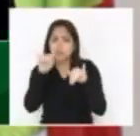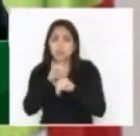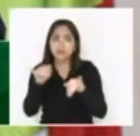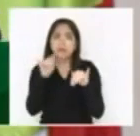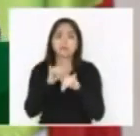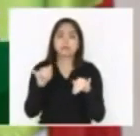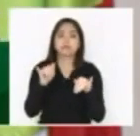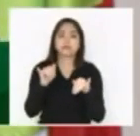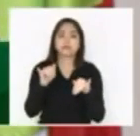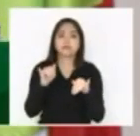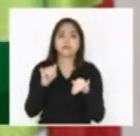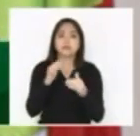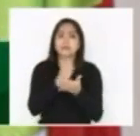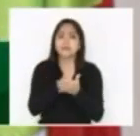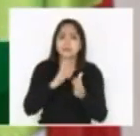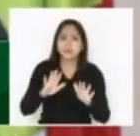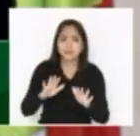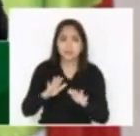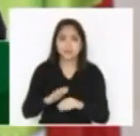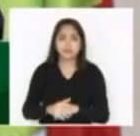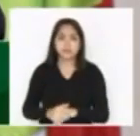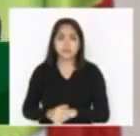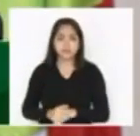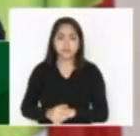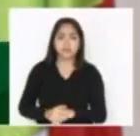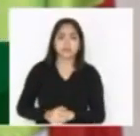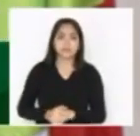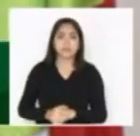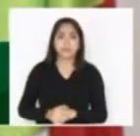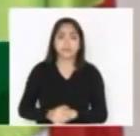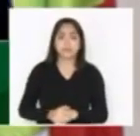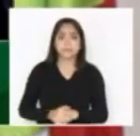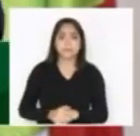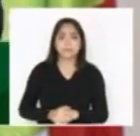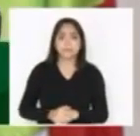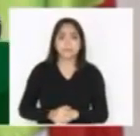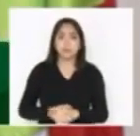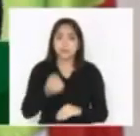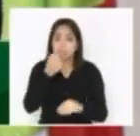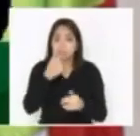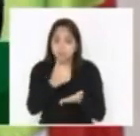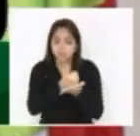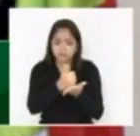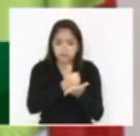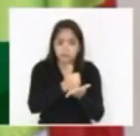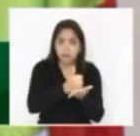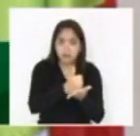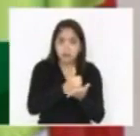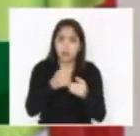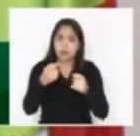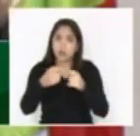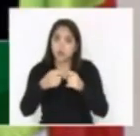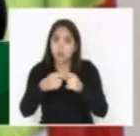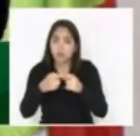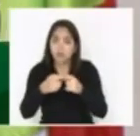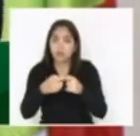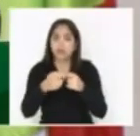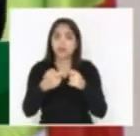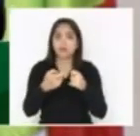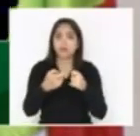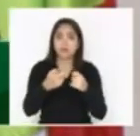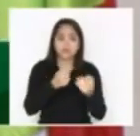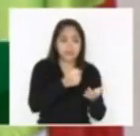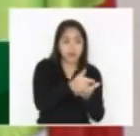ser usado pelo comércio da medicina. Não só nesse caso, como o kit de HIV, mas na compra